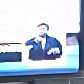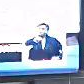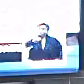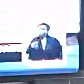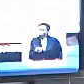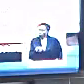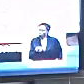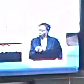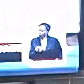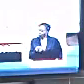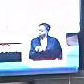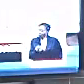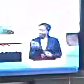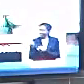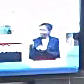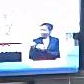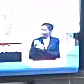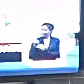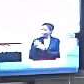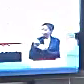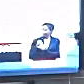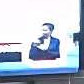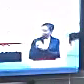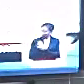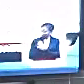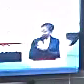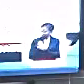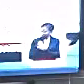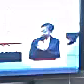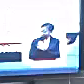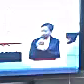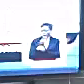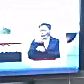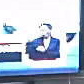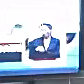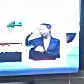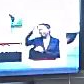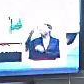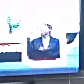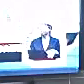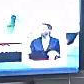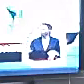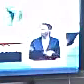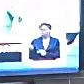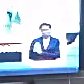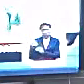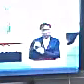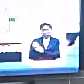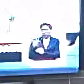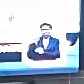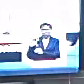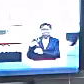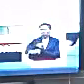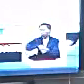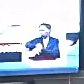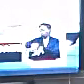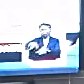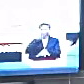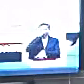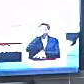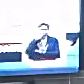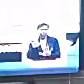na fabricação então aí já é uma outra ideia na fabricação de veículos acessíveis bab Bá B Bá se o